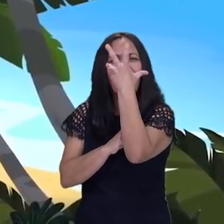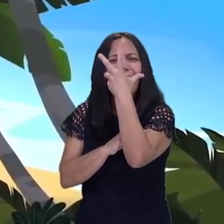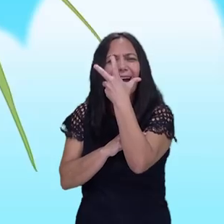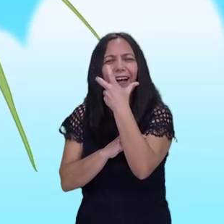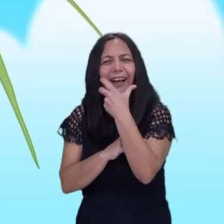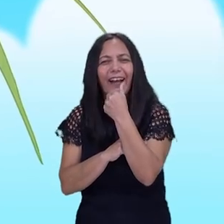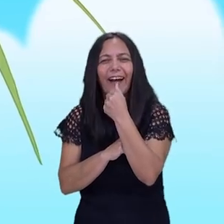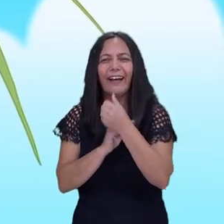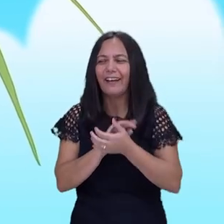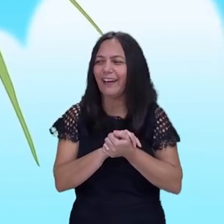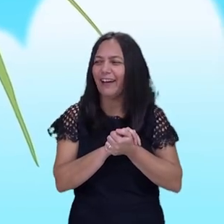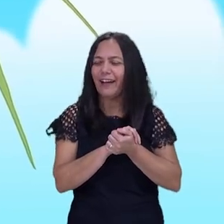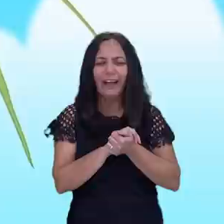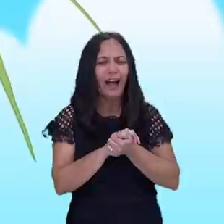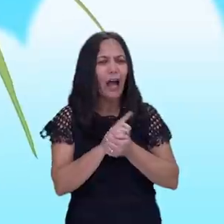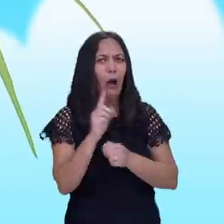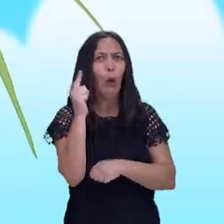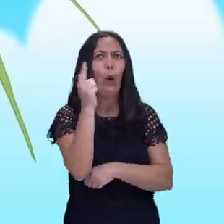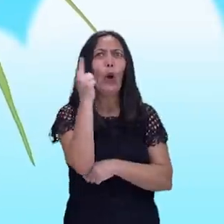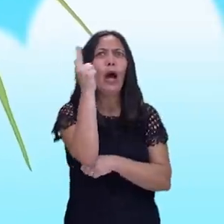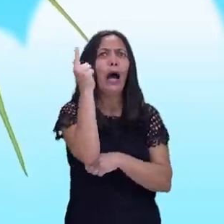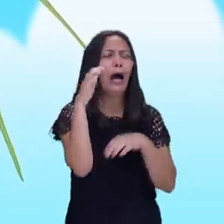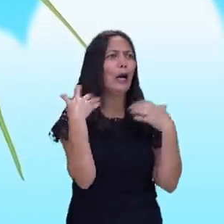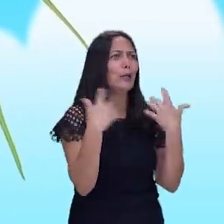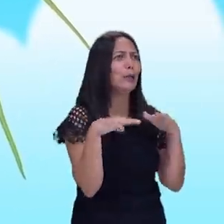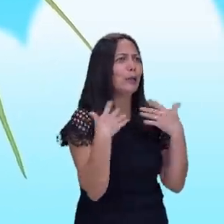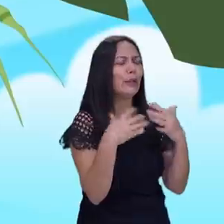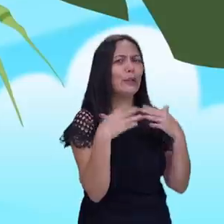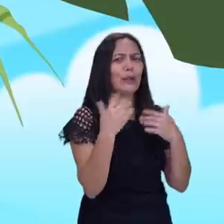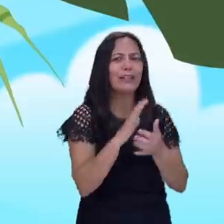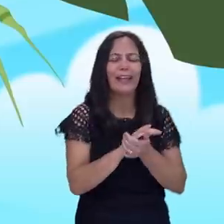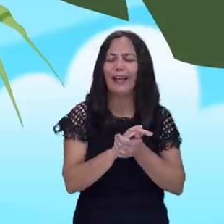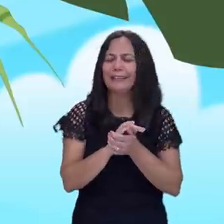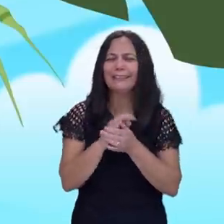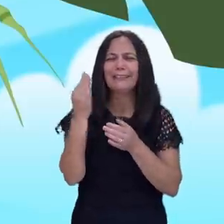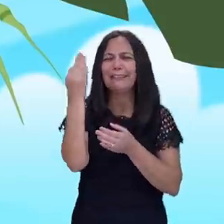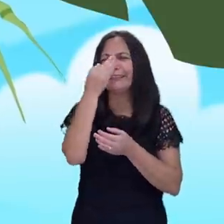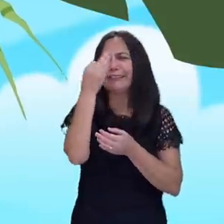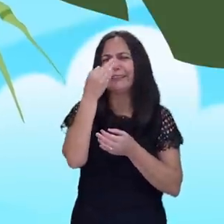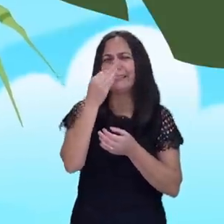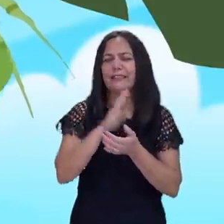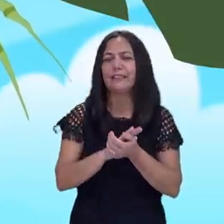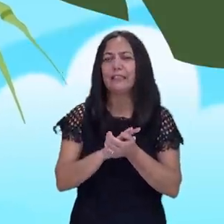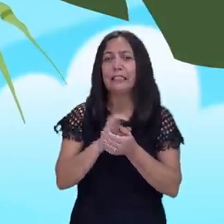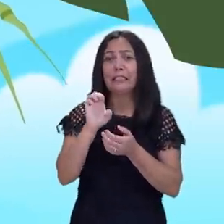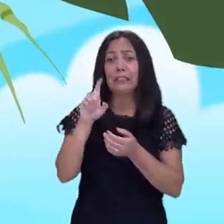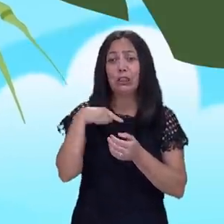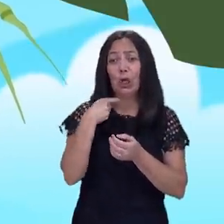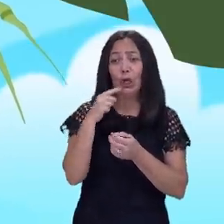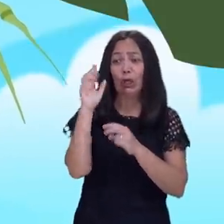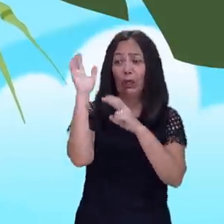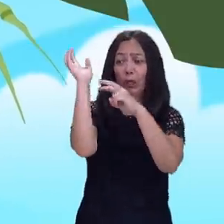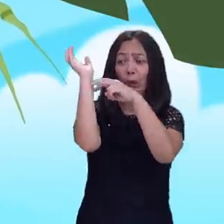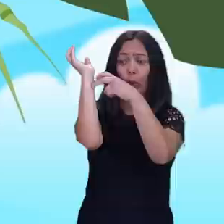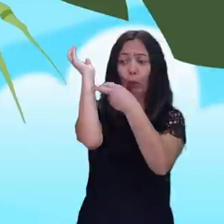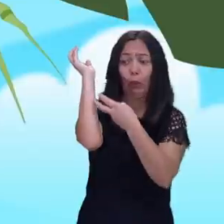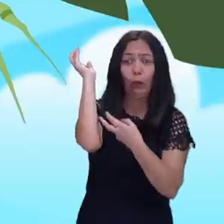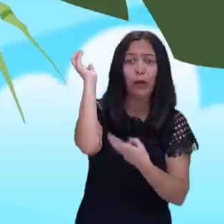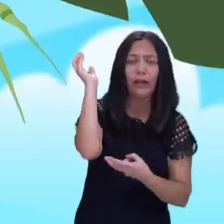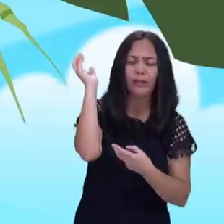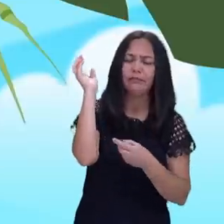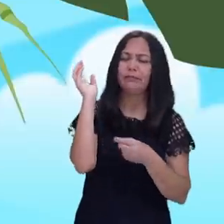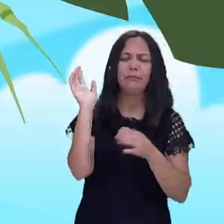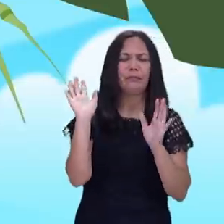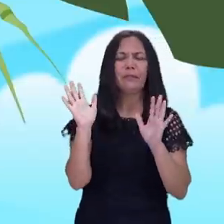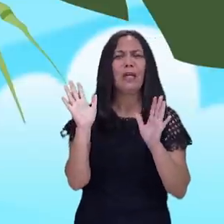tem! Uau, é muito alto mesmo. Não é demais? E se a gente cair? Tá tudo bem, nós